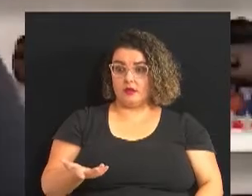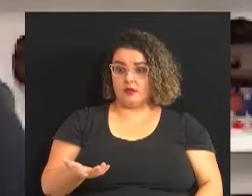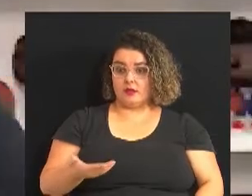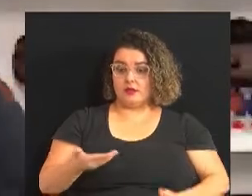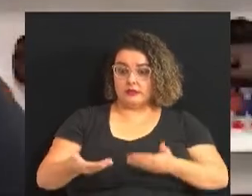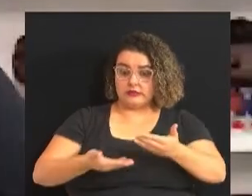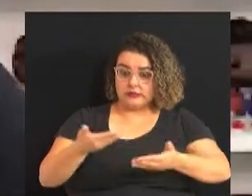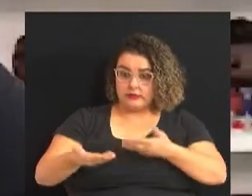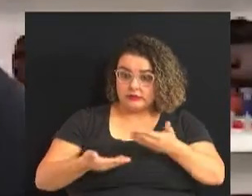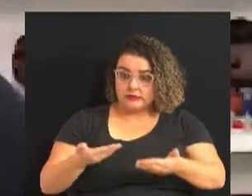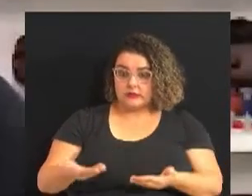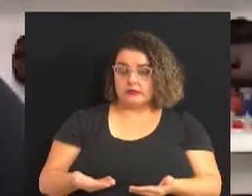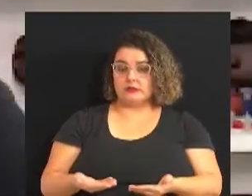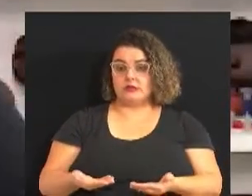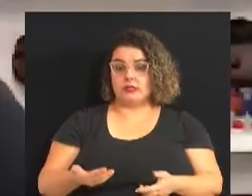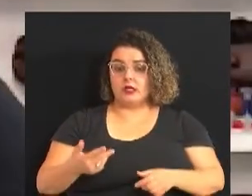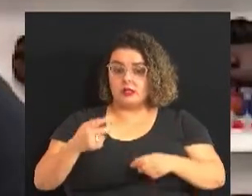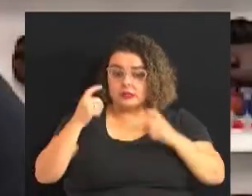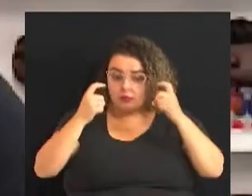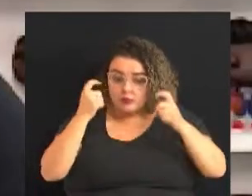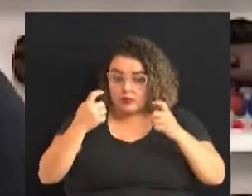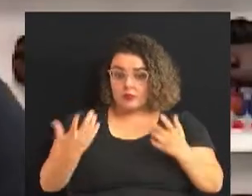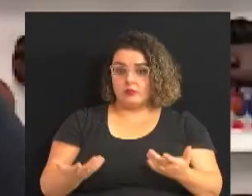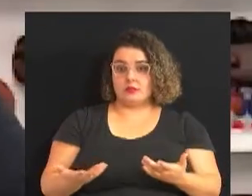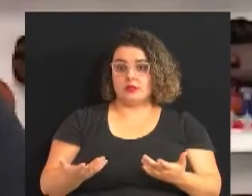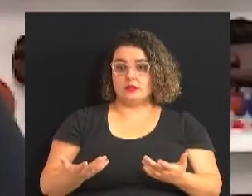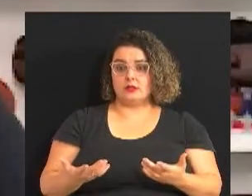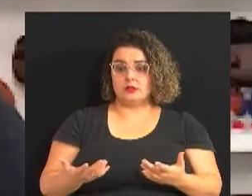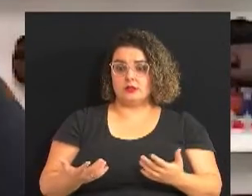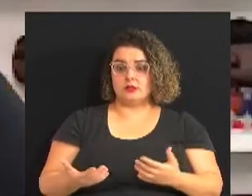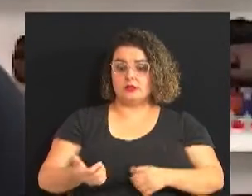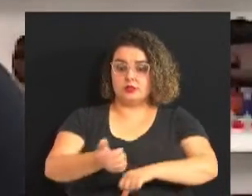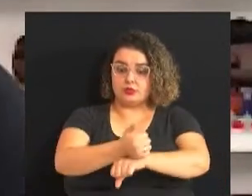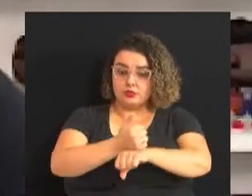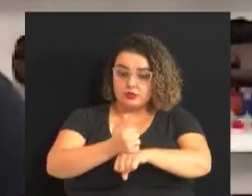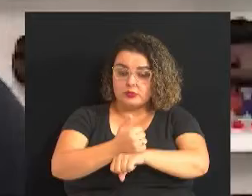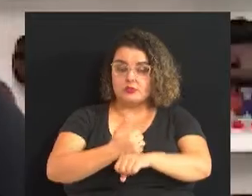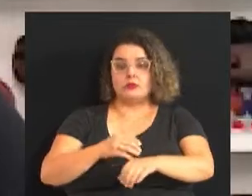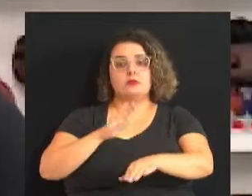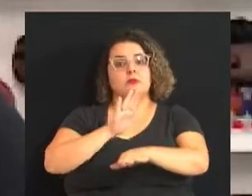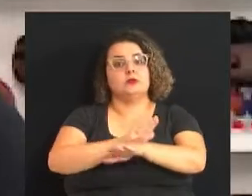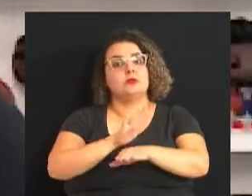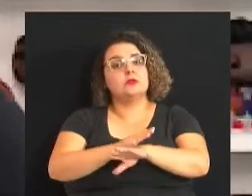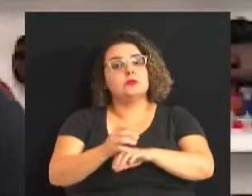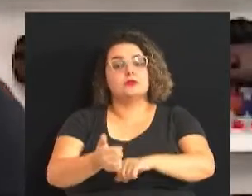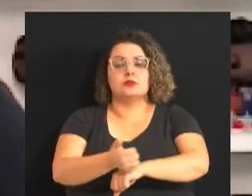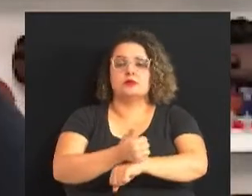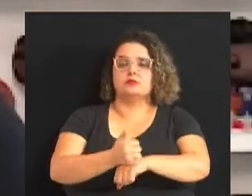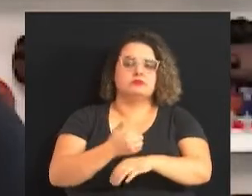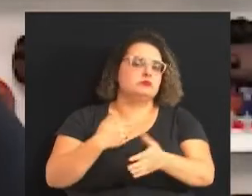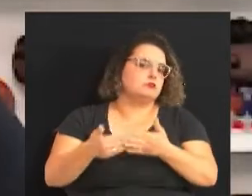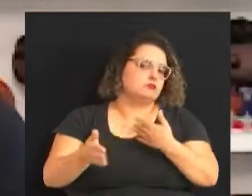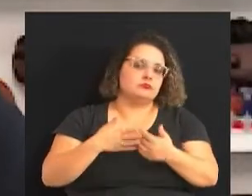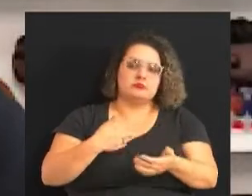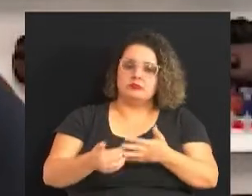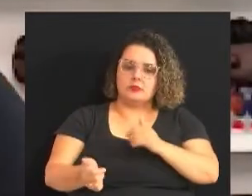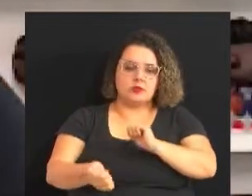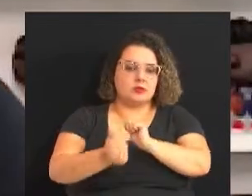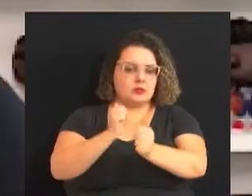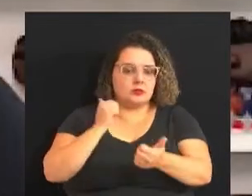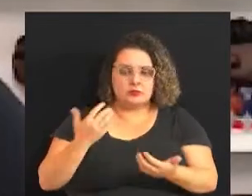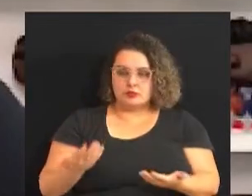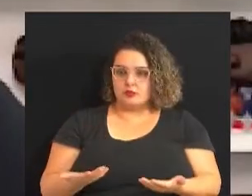tratamento, essa preocupação de trazer profissionais para ajudar os seus atletas, independente do esporte,